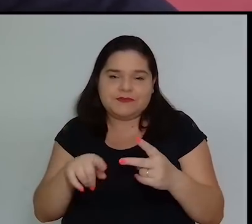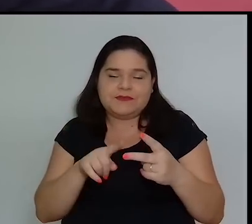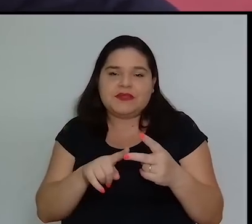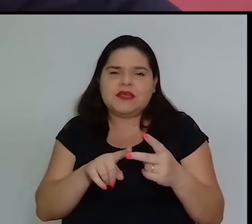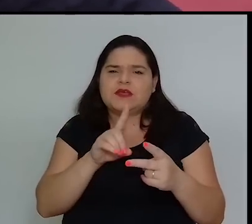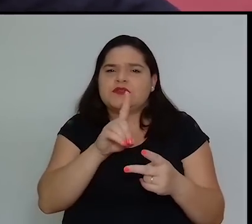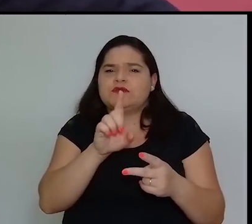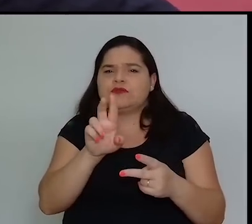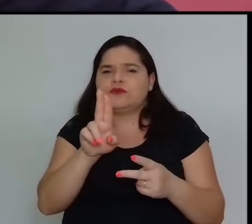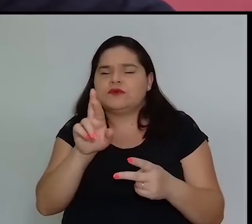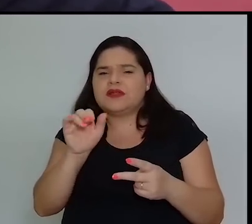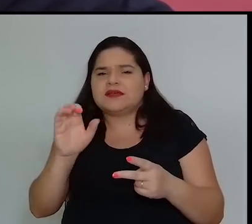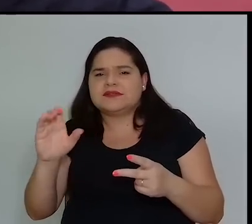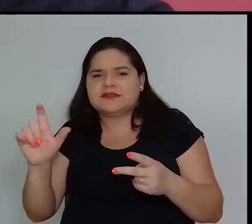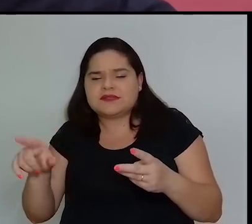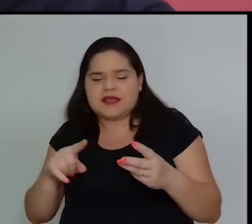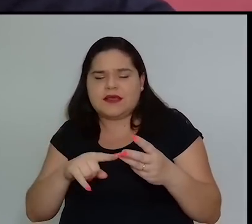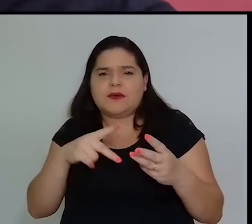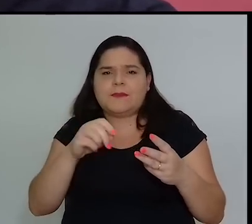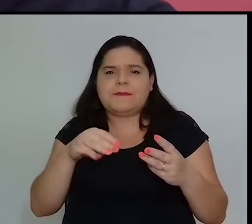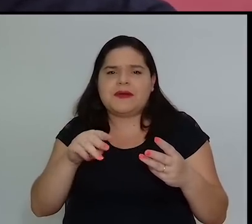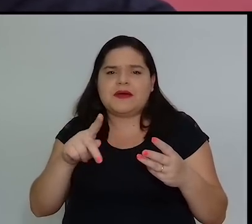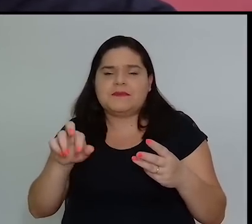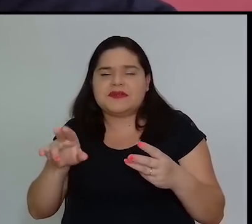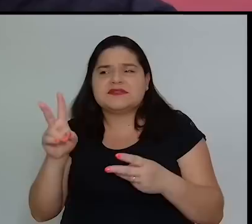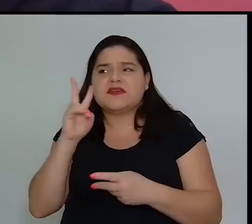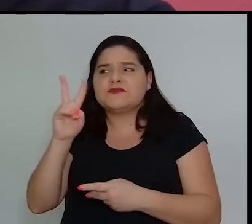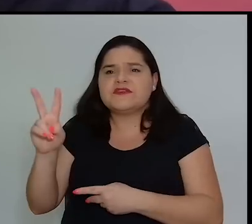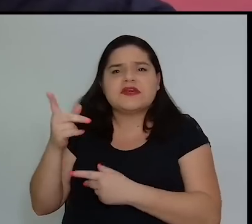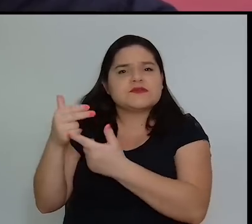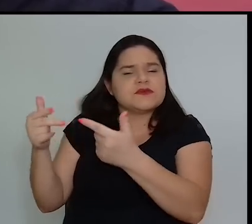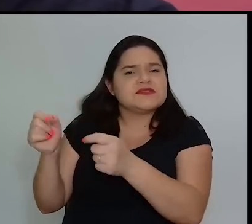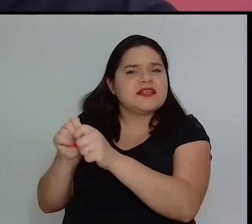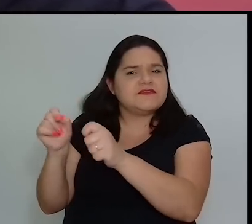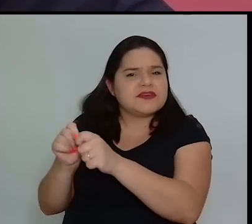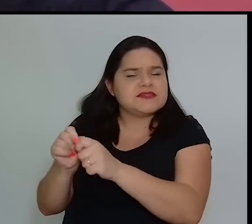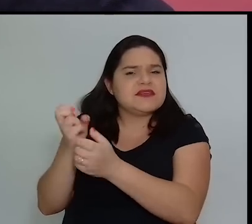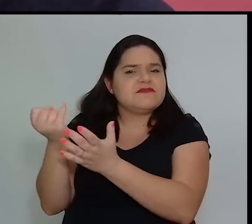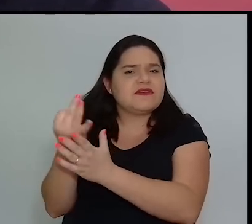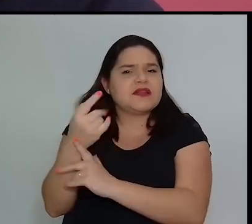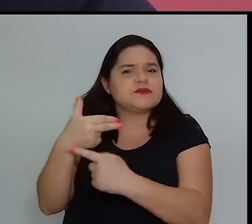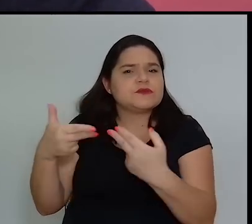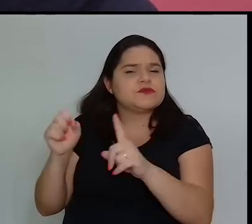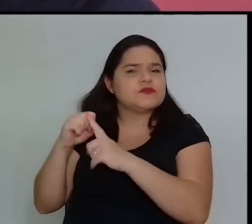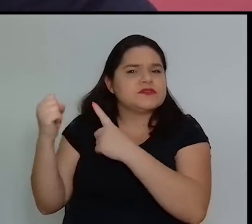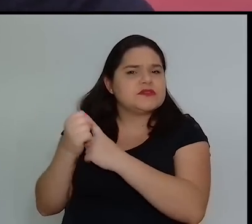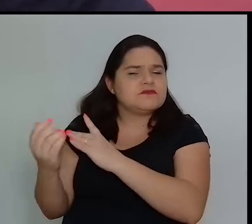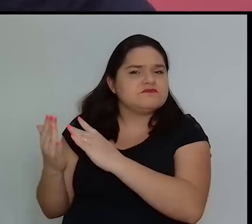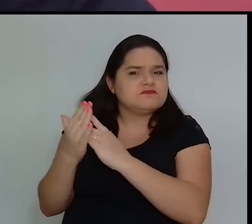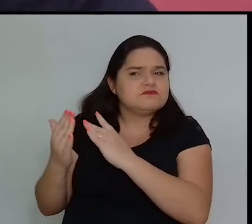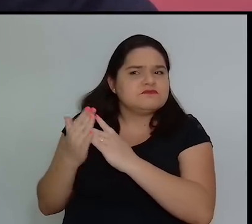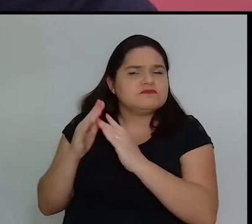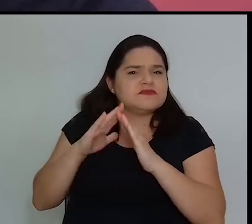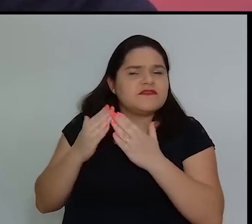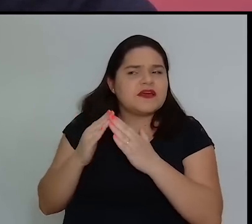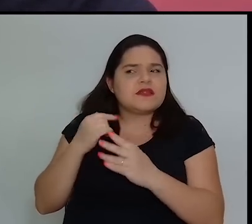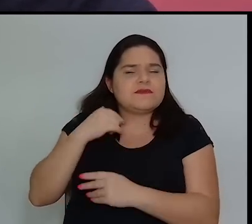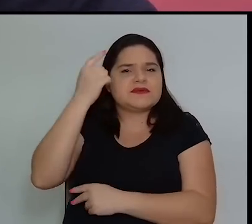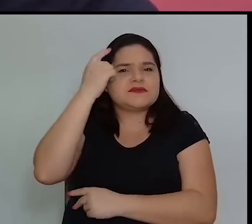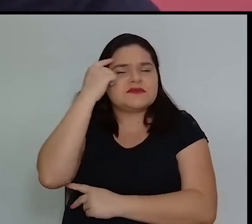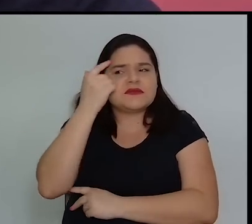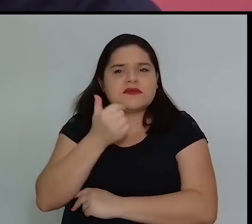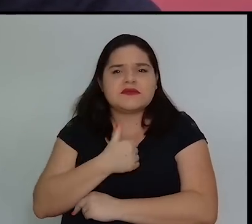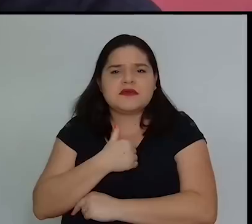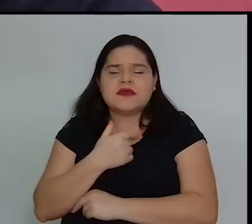Duracell pum quando eu olhava aquelas ações que a gente faziam com a gente com a taça das favelas uma série de iniciativa redes sociais eu passei a entender que a gente não tinha mais